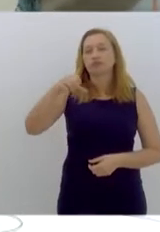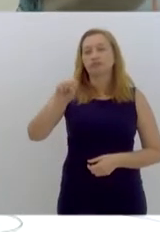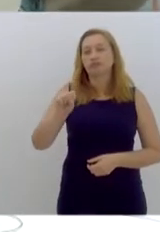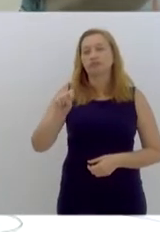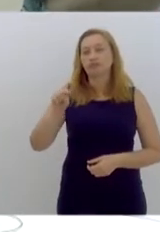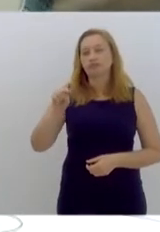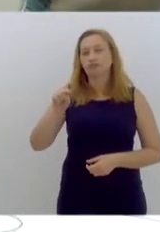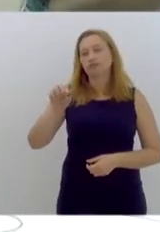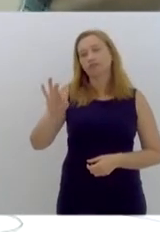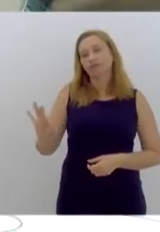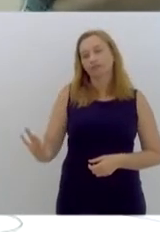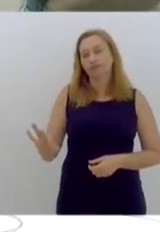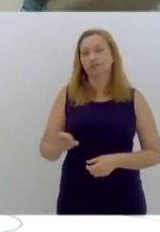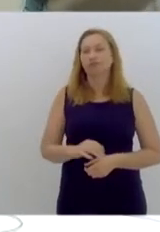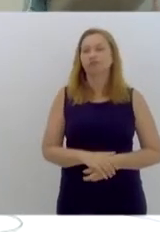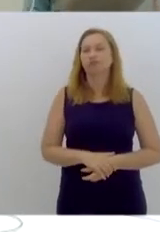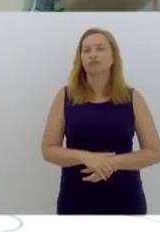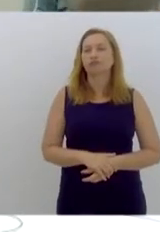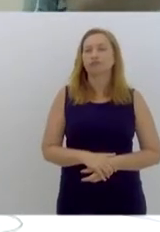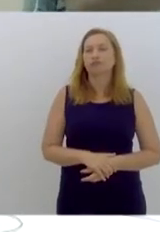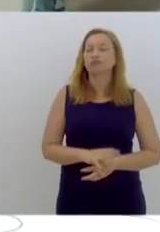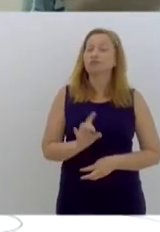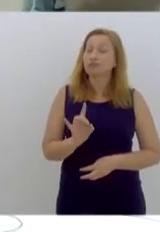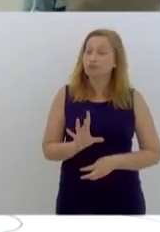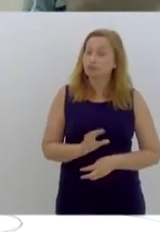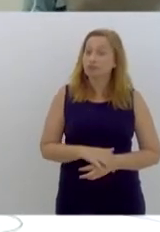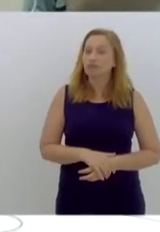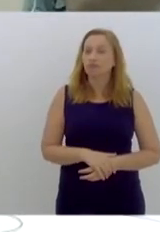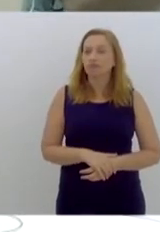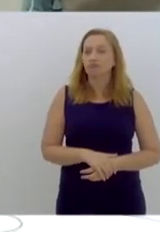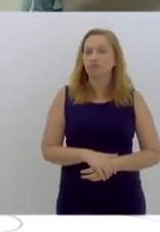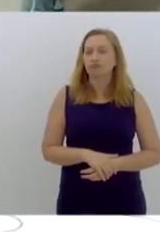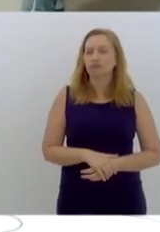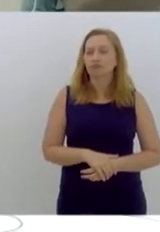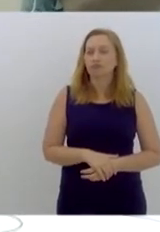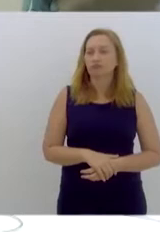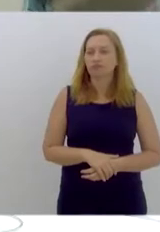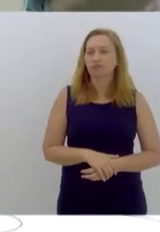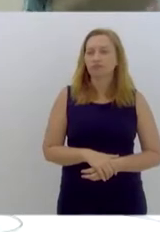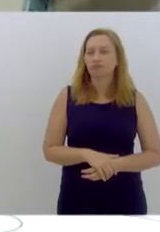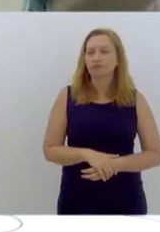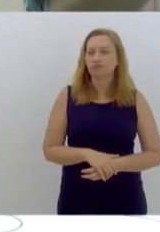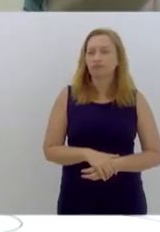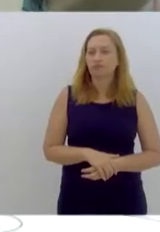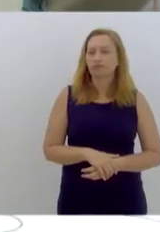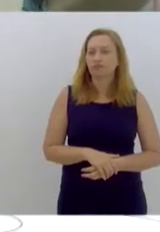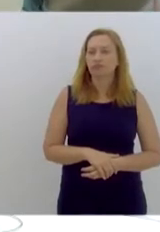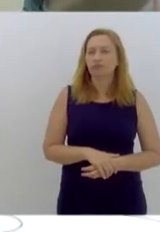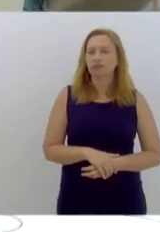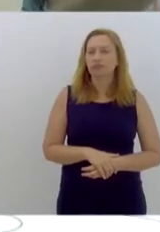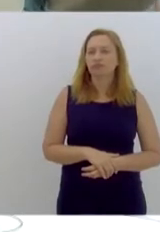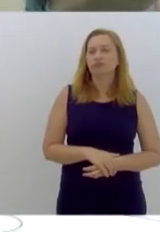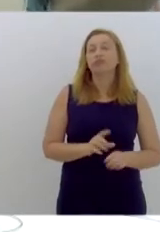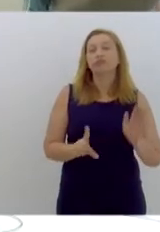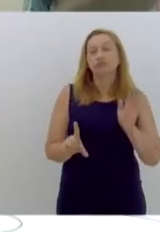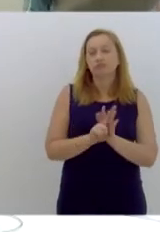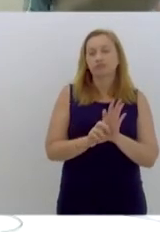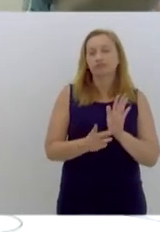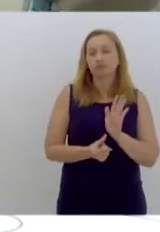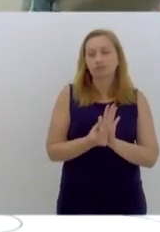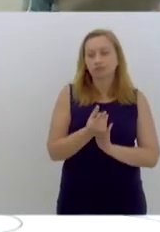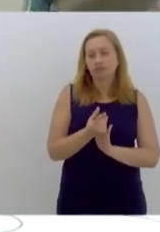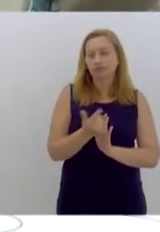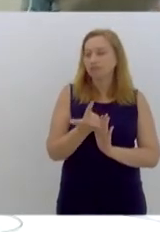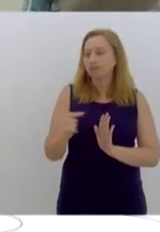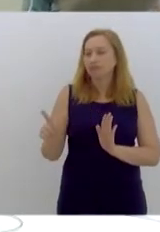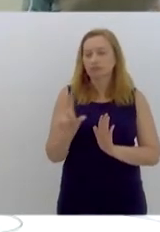pontos percentuais, que só cotejando com a previsão inicial da LDO, que não tinha essa